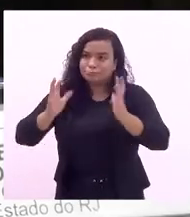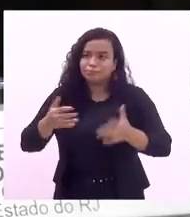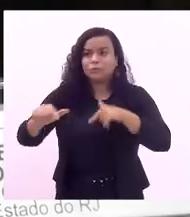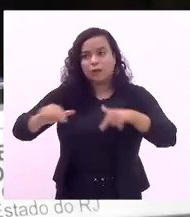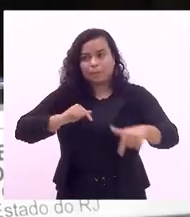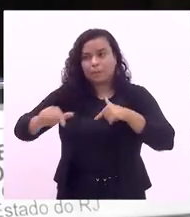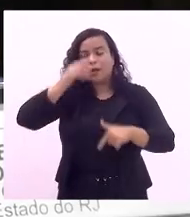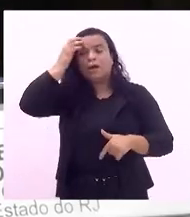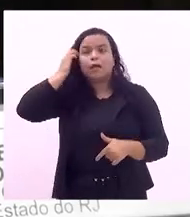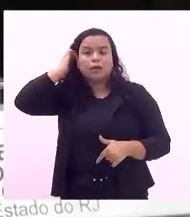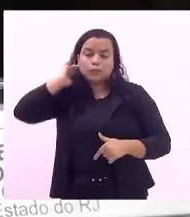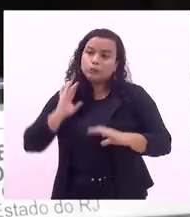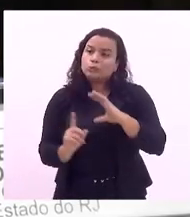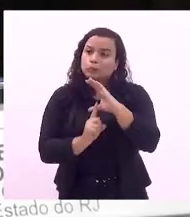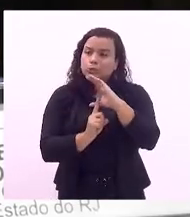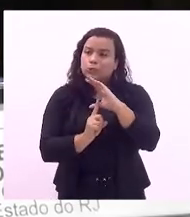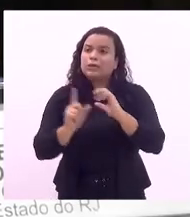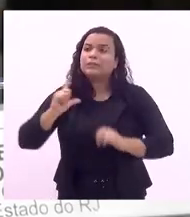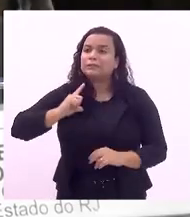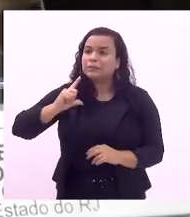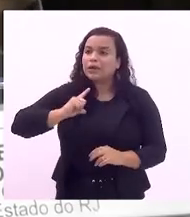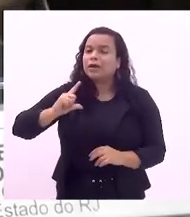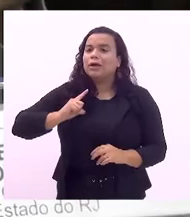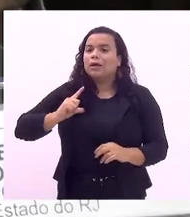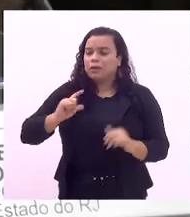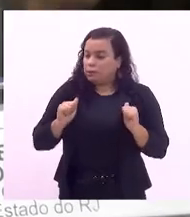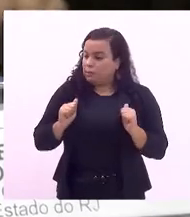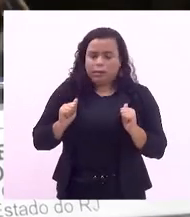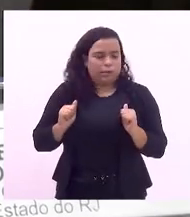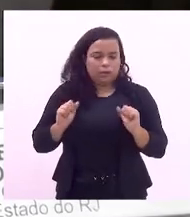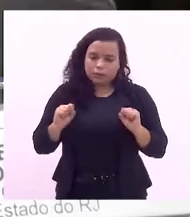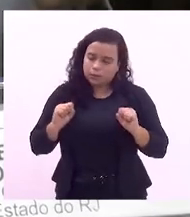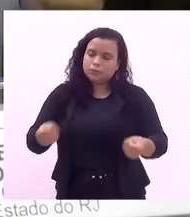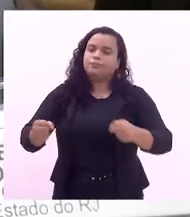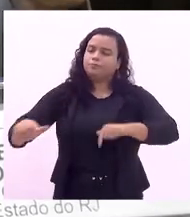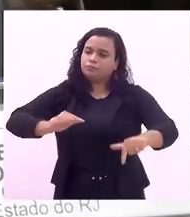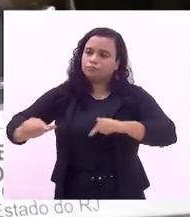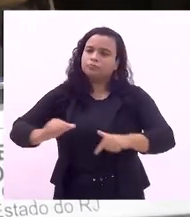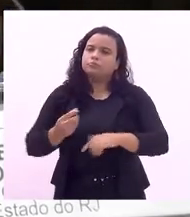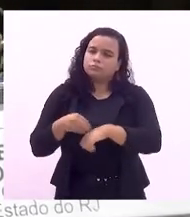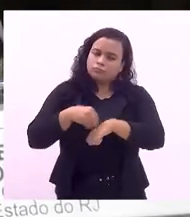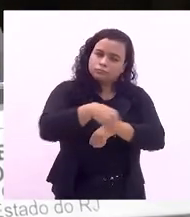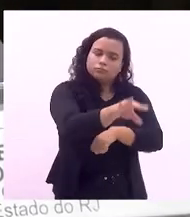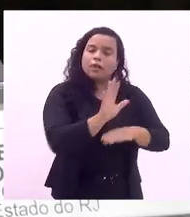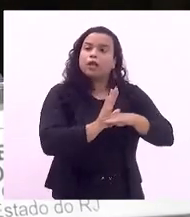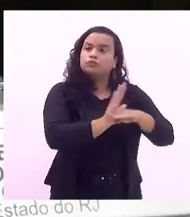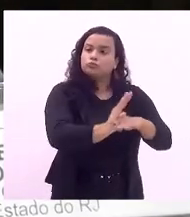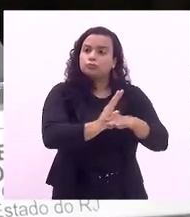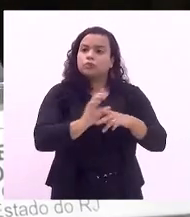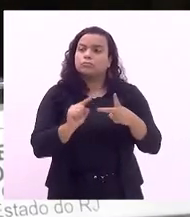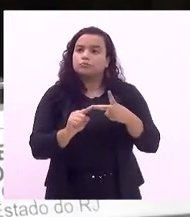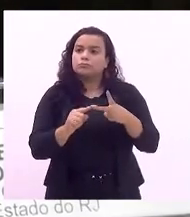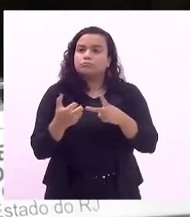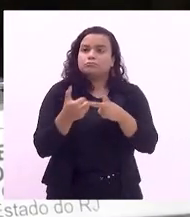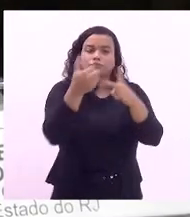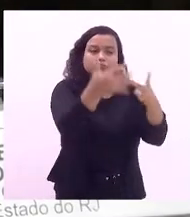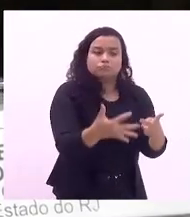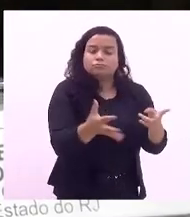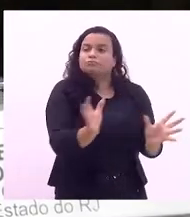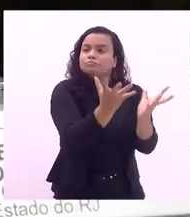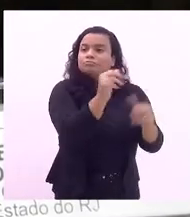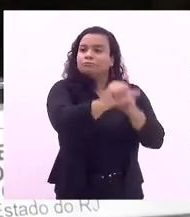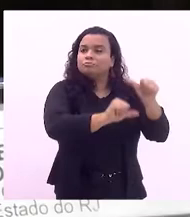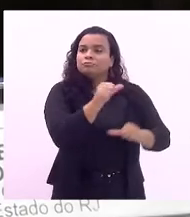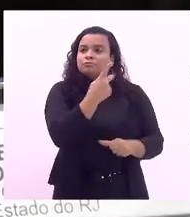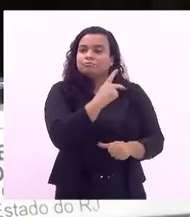que saem de sua zona de conforto e dar o próximo para dar uma palavra uma palavra que pode mudar o